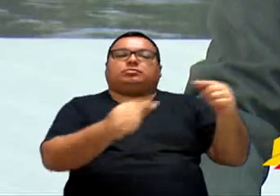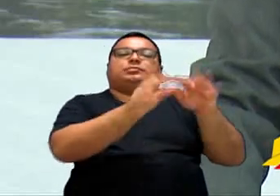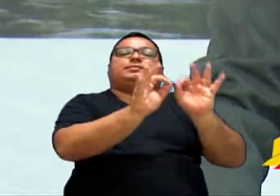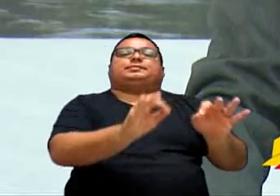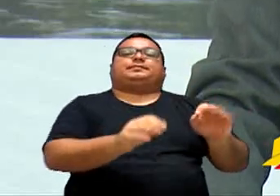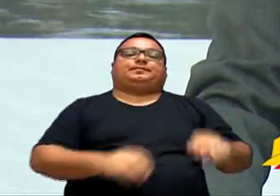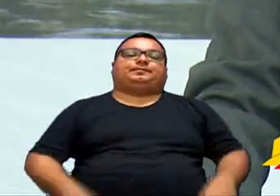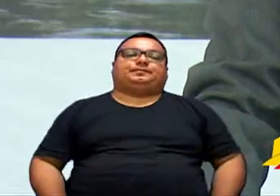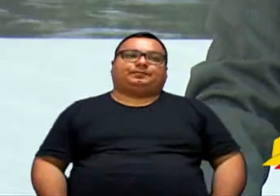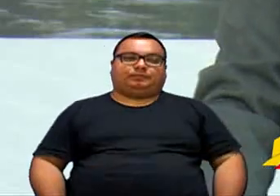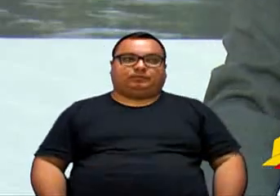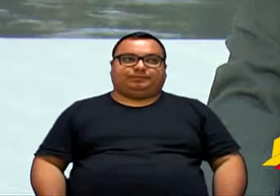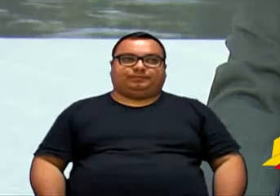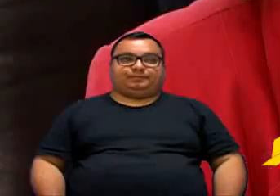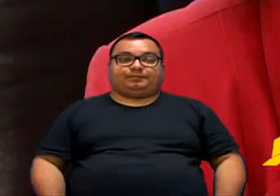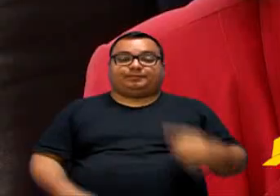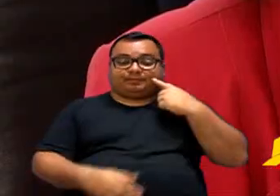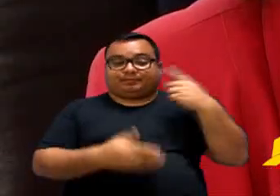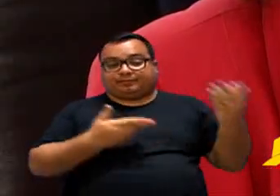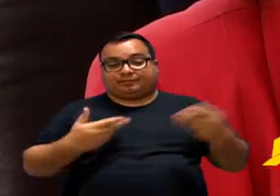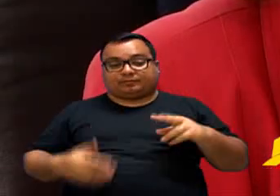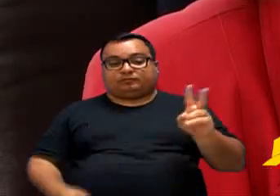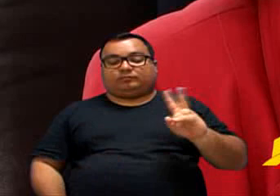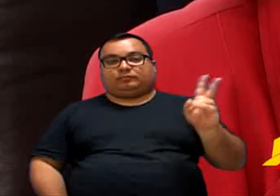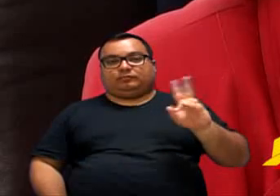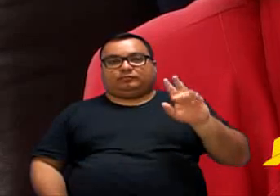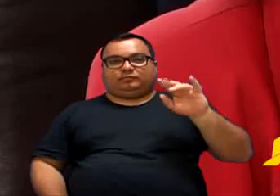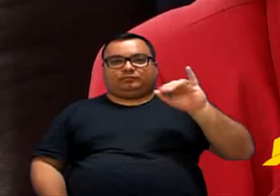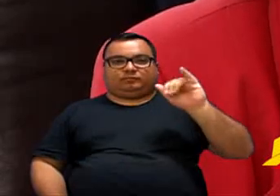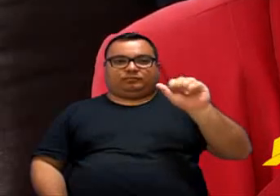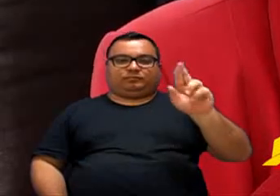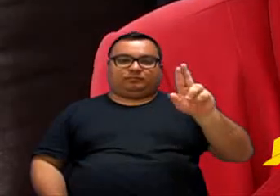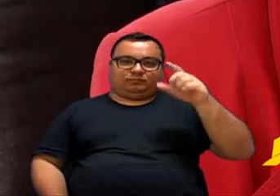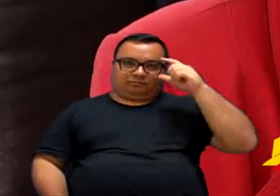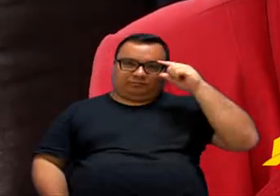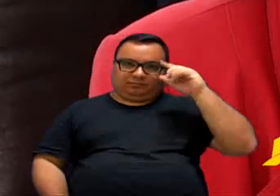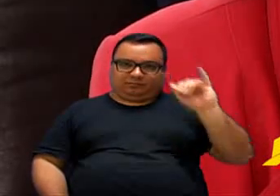Som. A prefeitura terá alguma ascensão, controle...